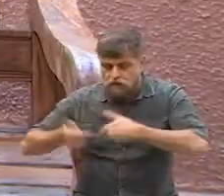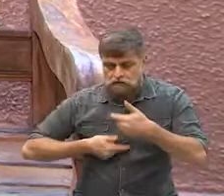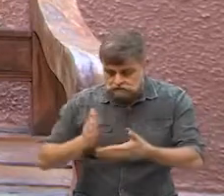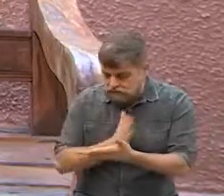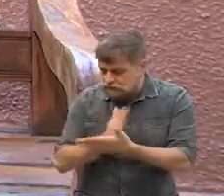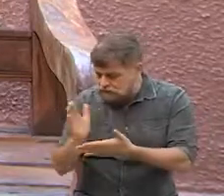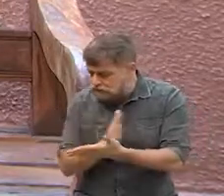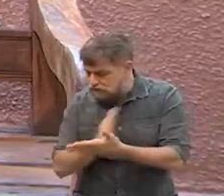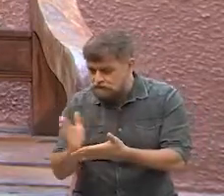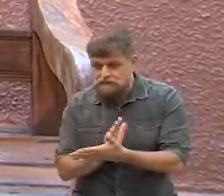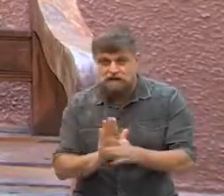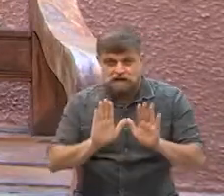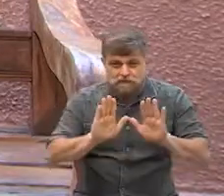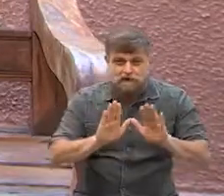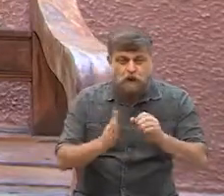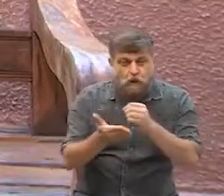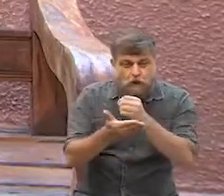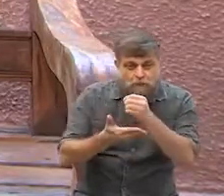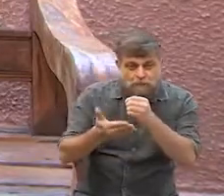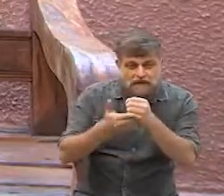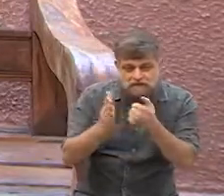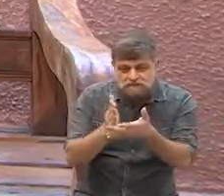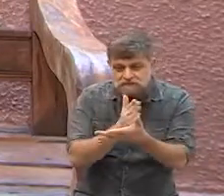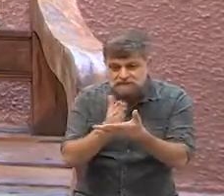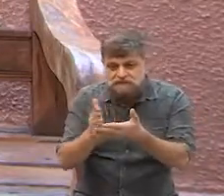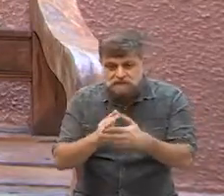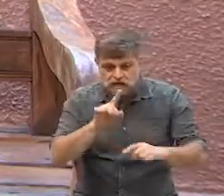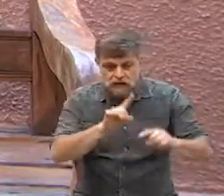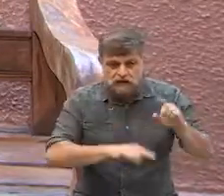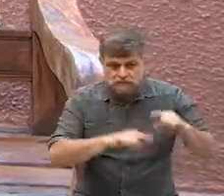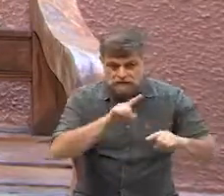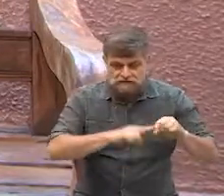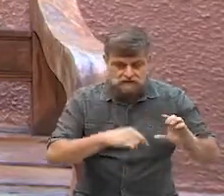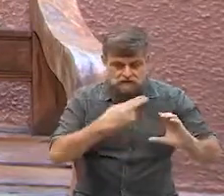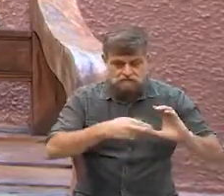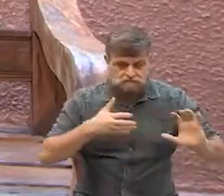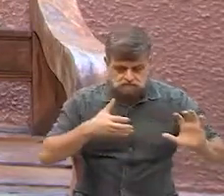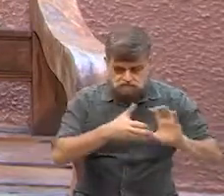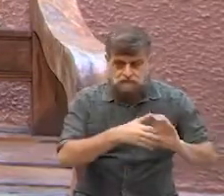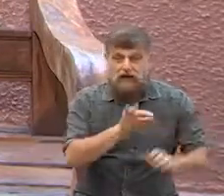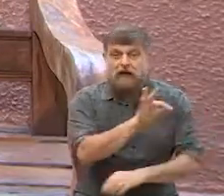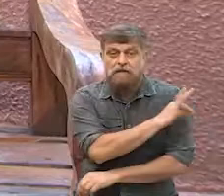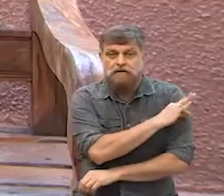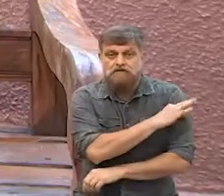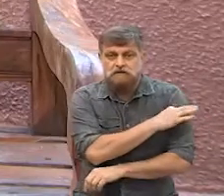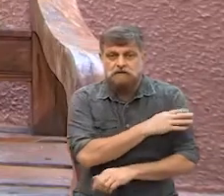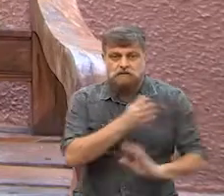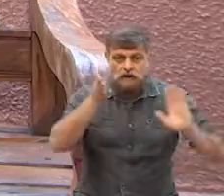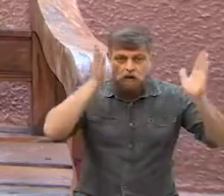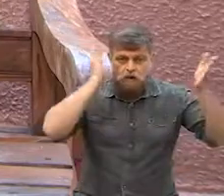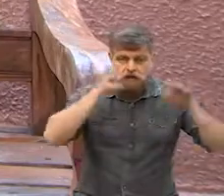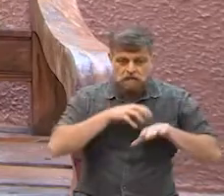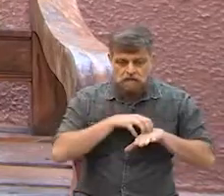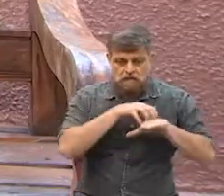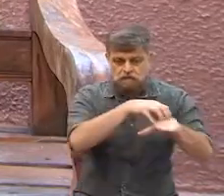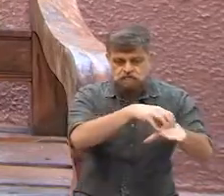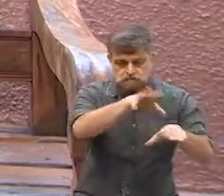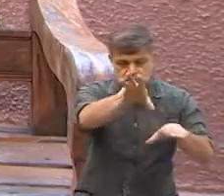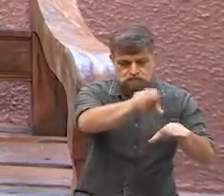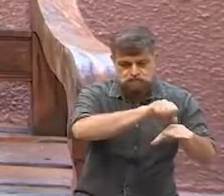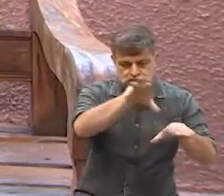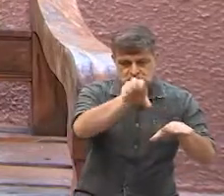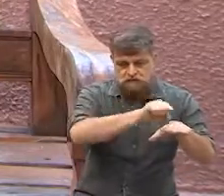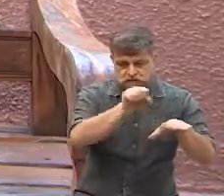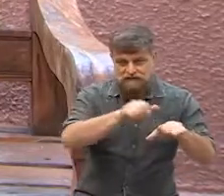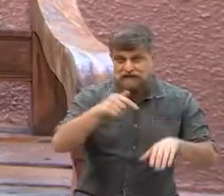menos separe e veja a coleta seletiva da prefeitura, se ela passa na sua casa, em que dia, ou se ela passa no